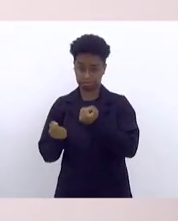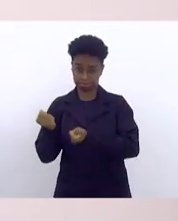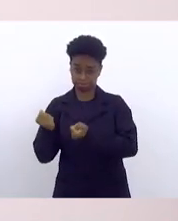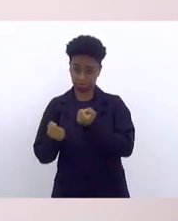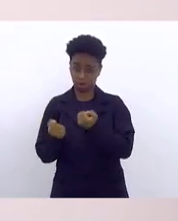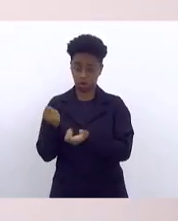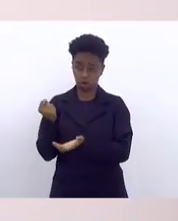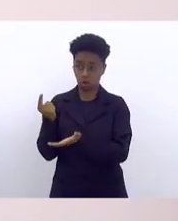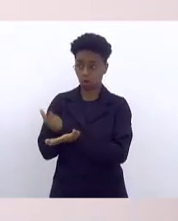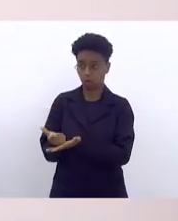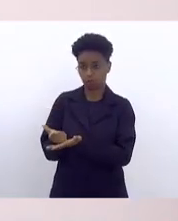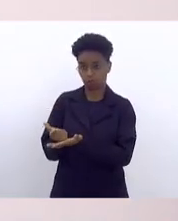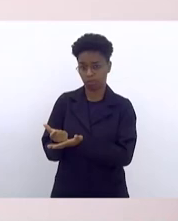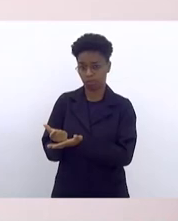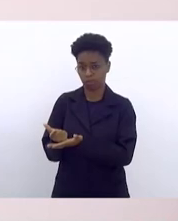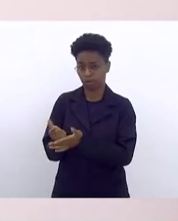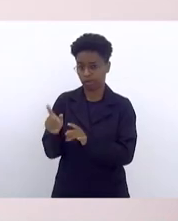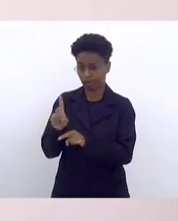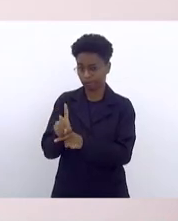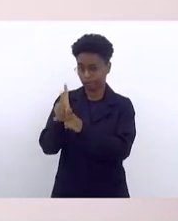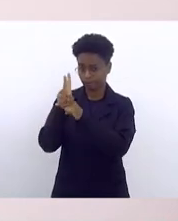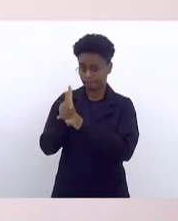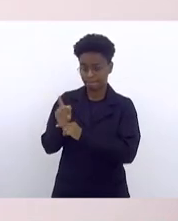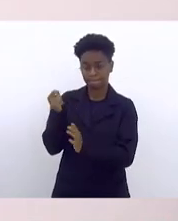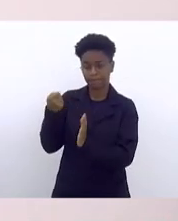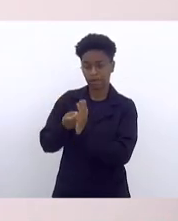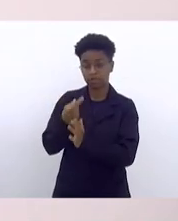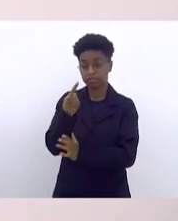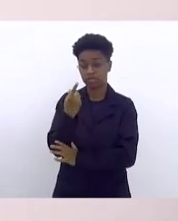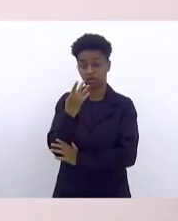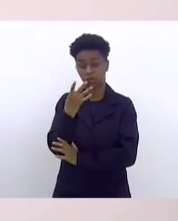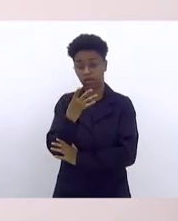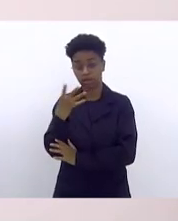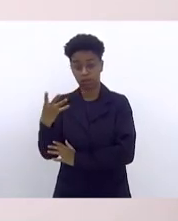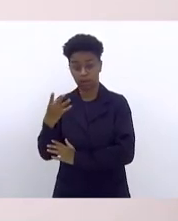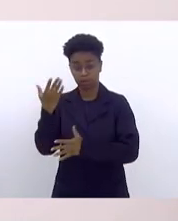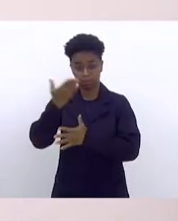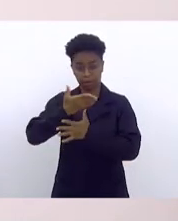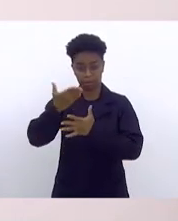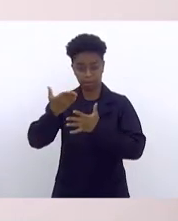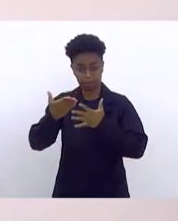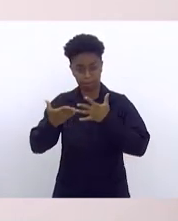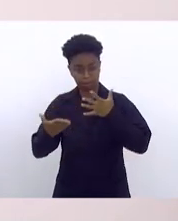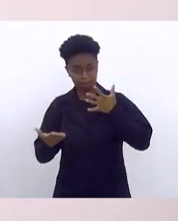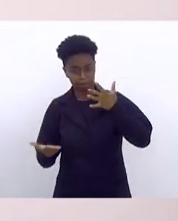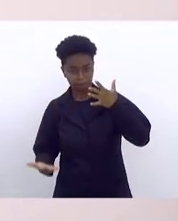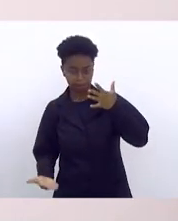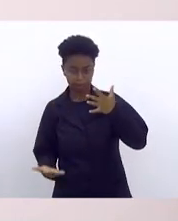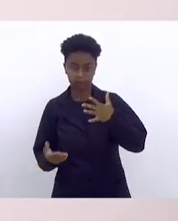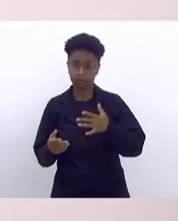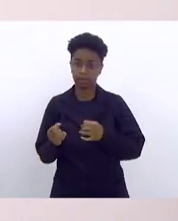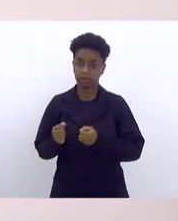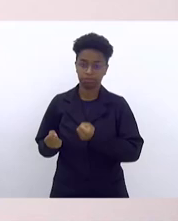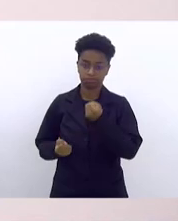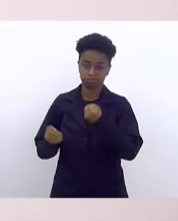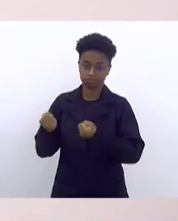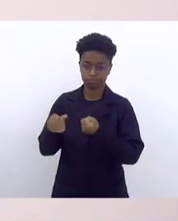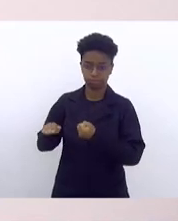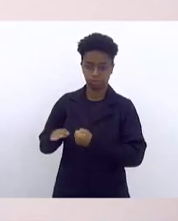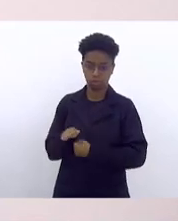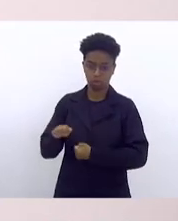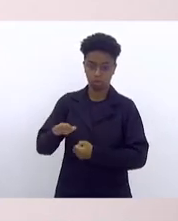com um consignado pago em 144 vezes e se dirige à sua escola